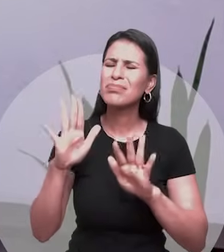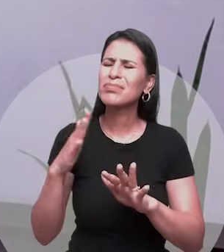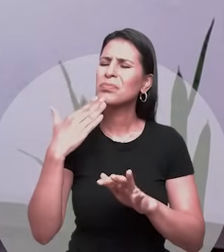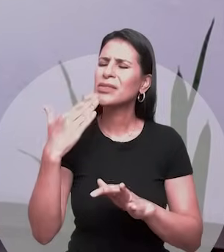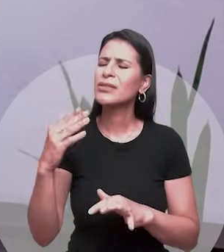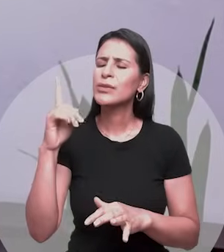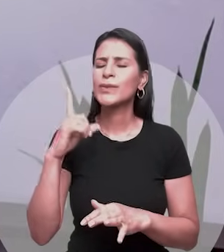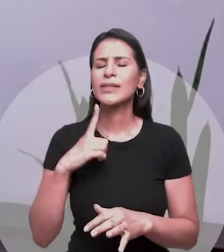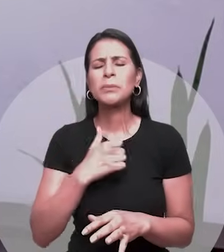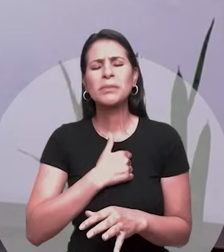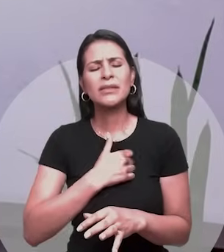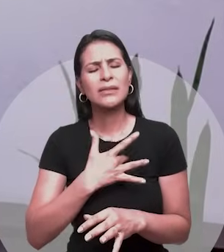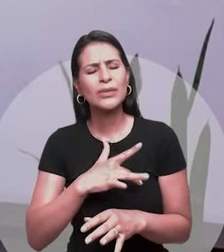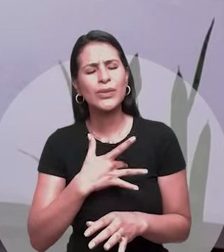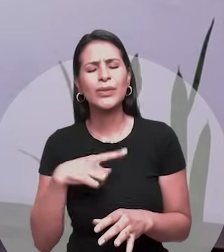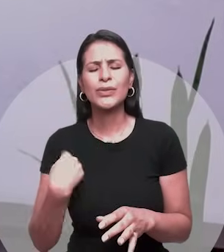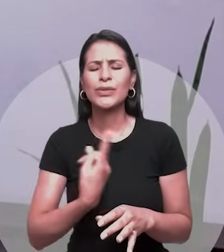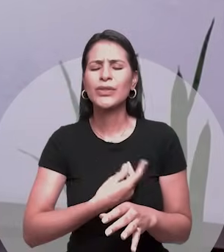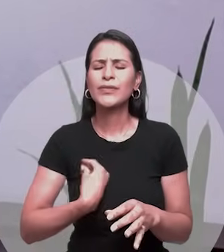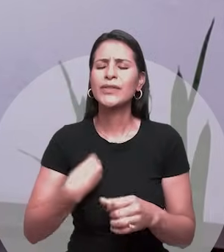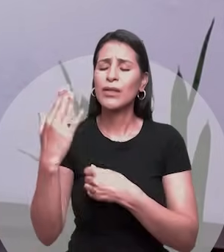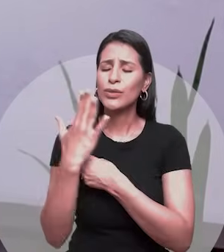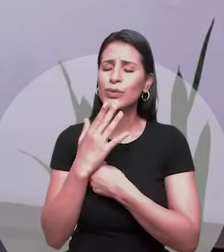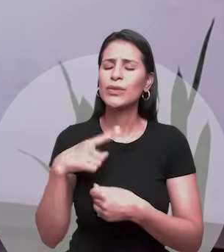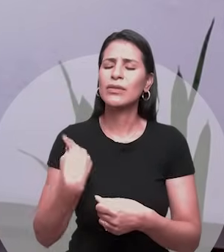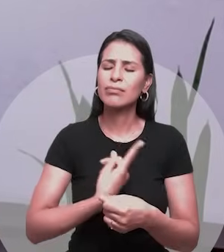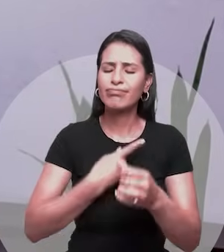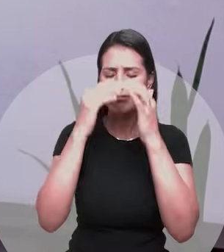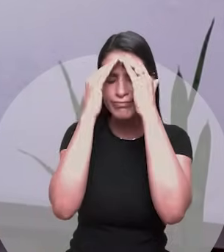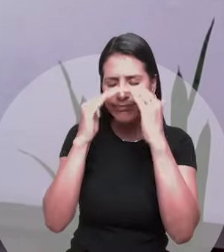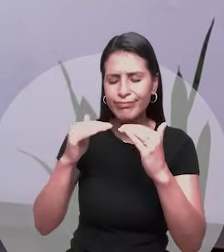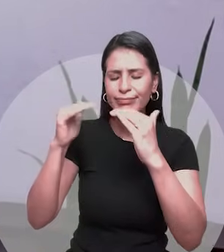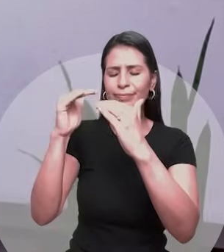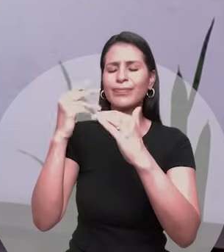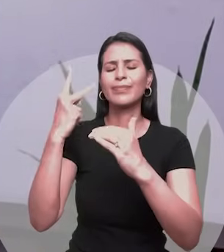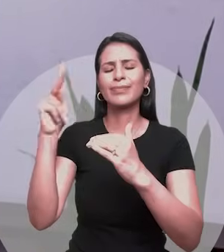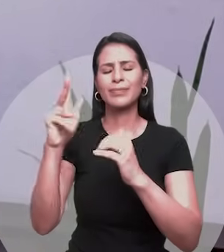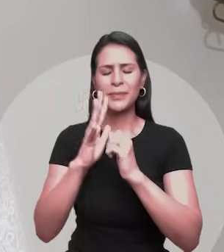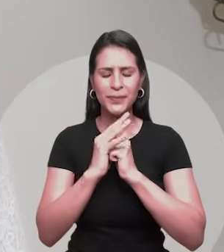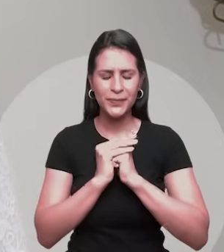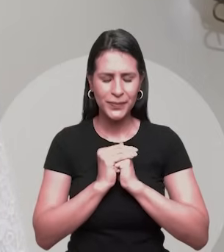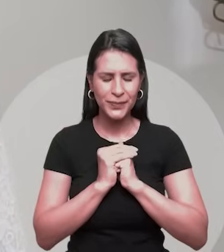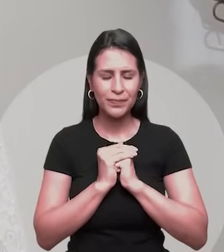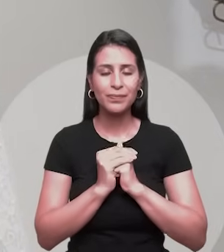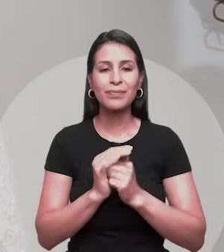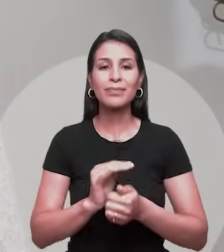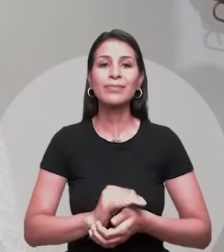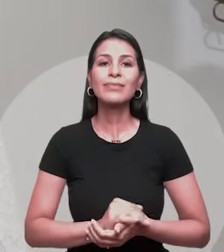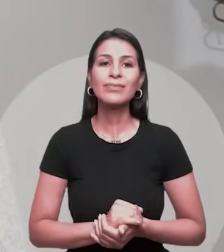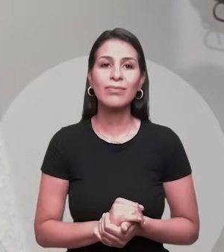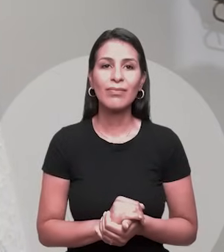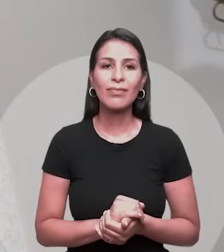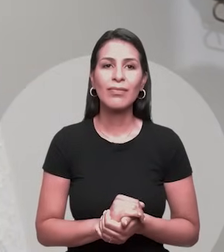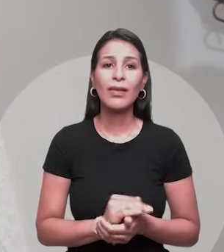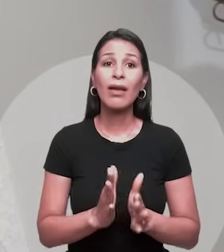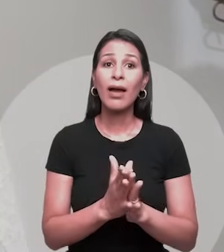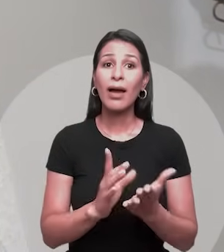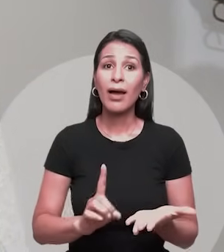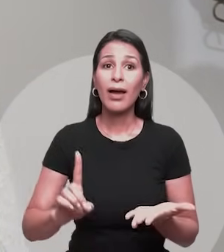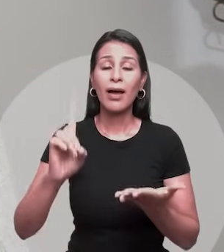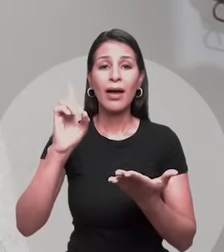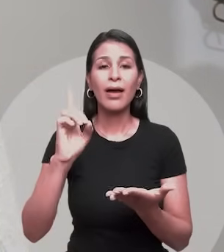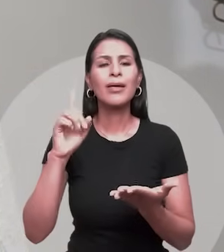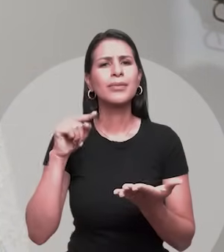ajuda-nos a vivermos conforme a Tua vontade. Amém. A palavra de Deus vem